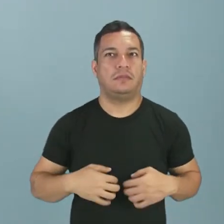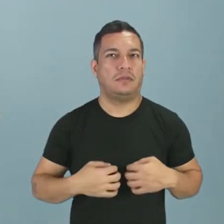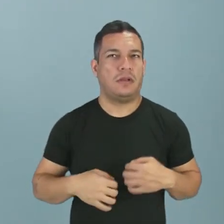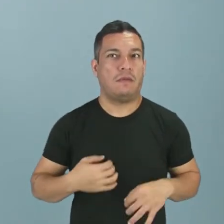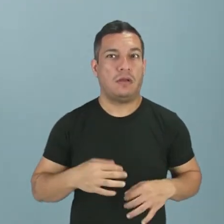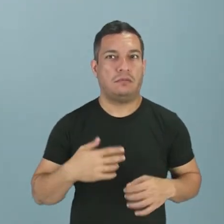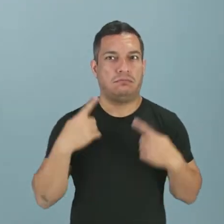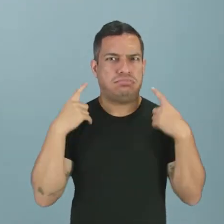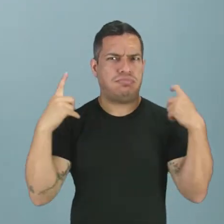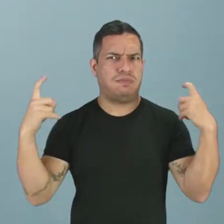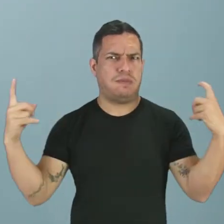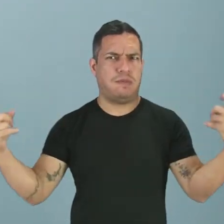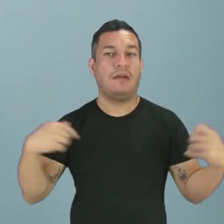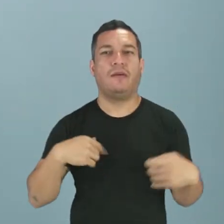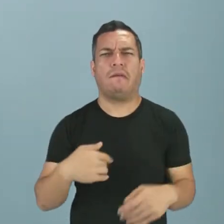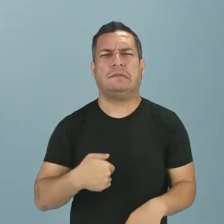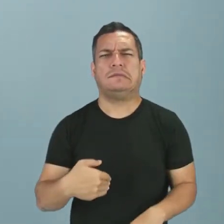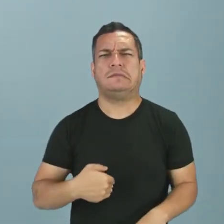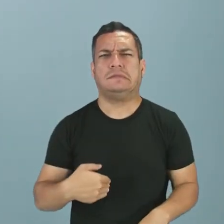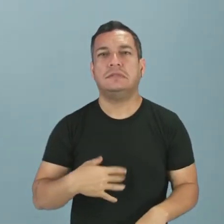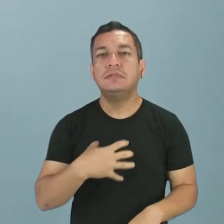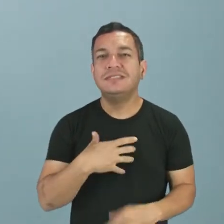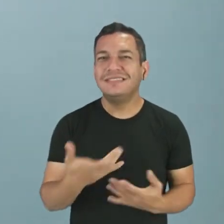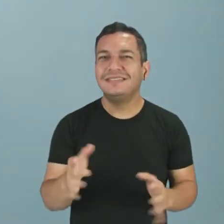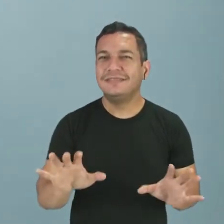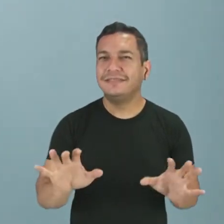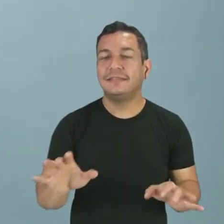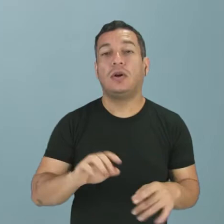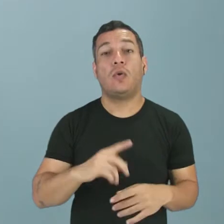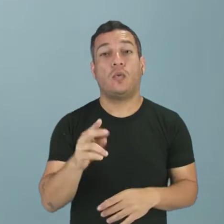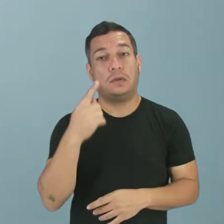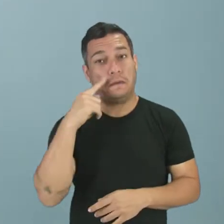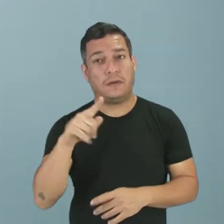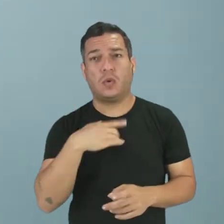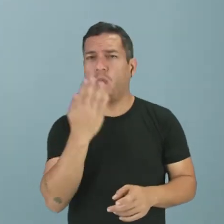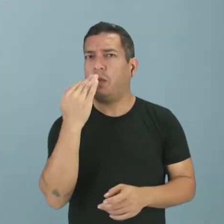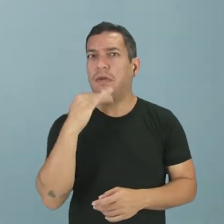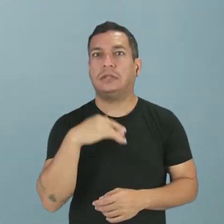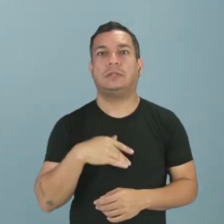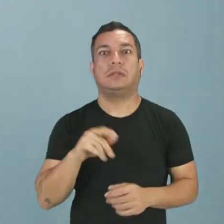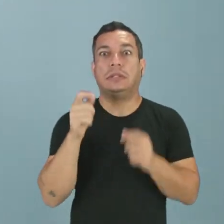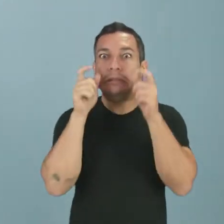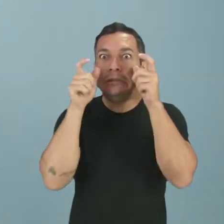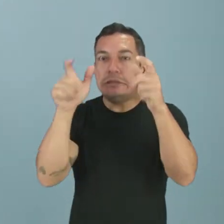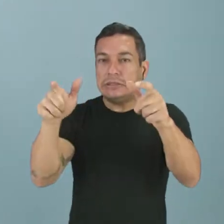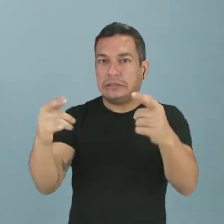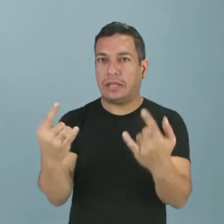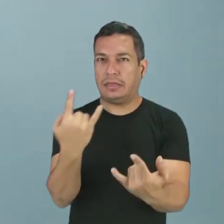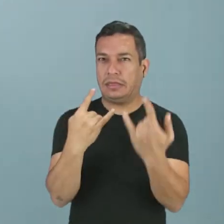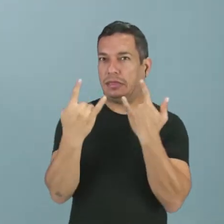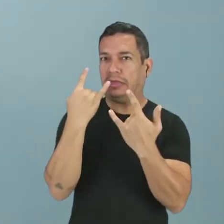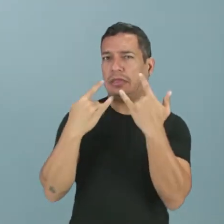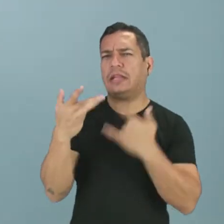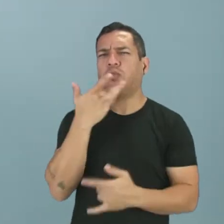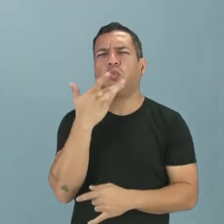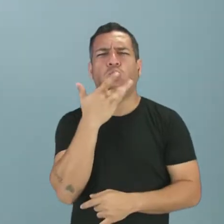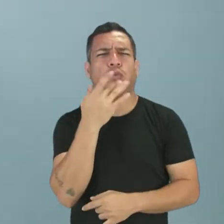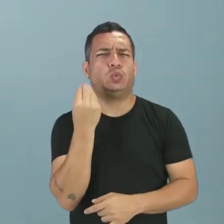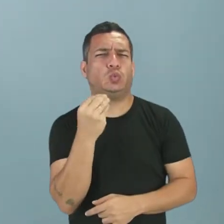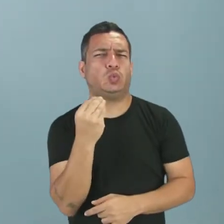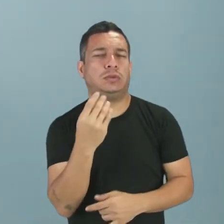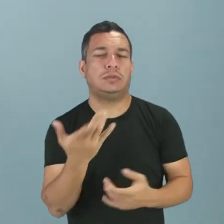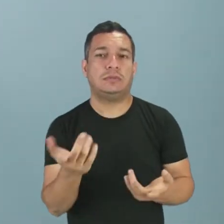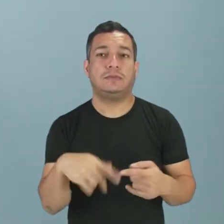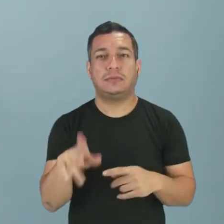logo, eu quero comer, tô com fome, vai acontecer alguma coisa. Ou quando você vê uma comida super interessante, super gostosa, você não saliva,